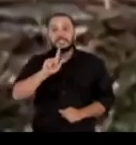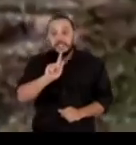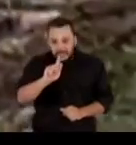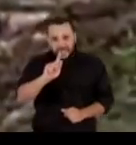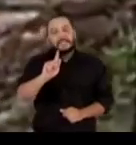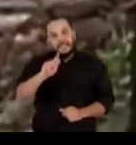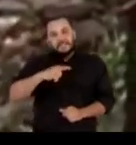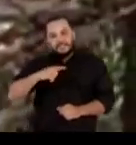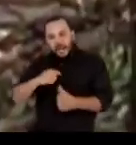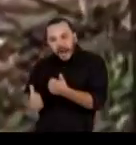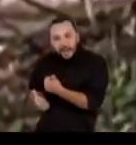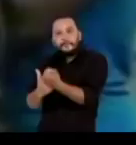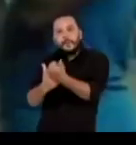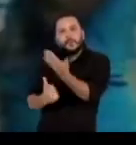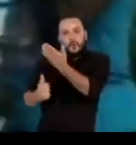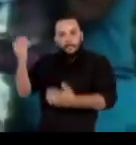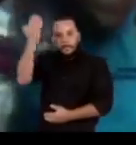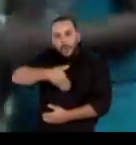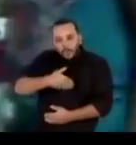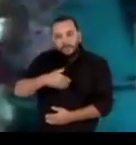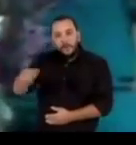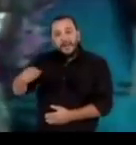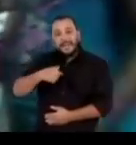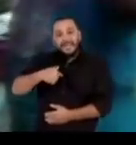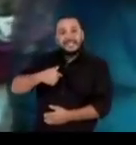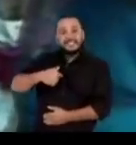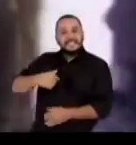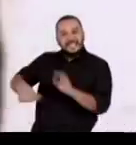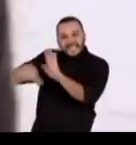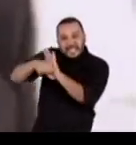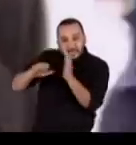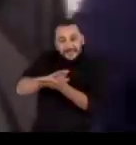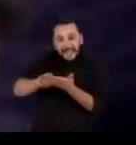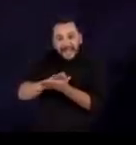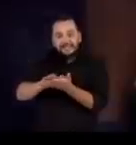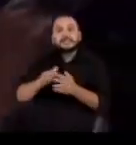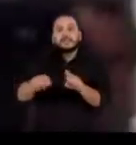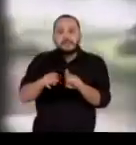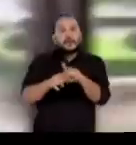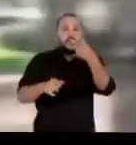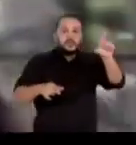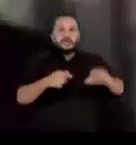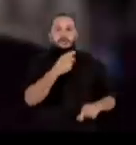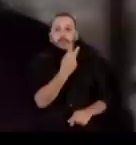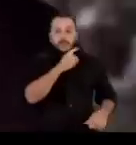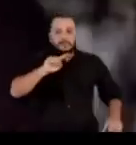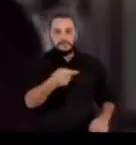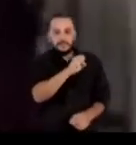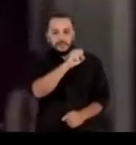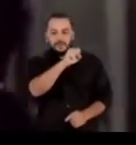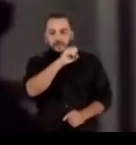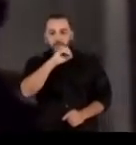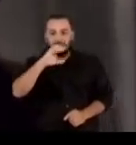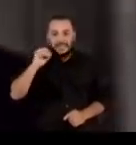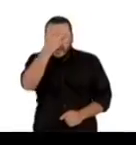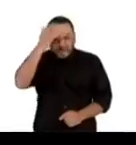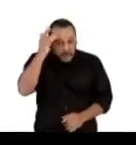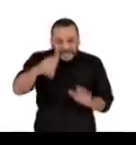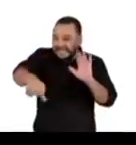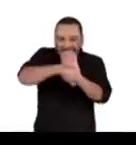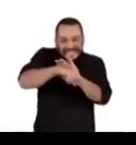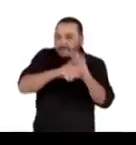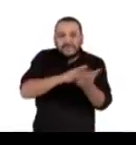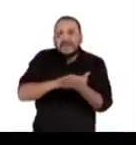justiça e que já provou a inocência de mais de 2.800 pessoas condenadas desde 1992.